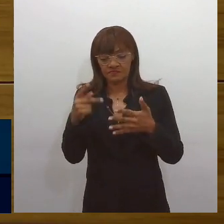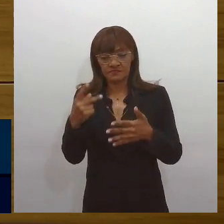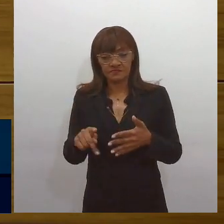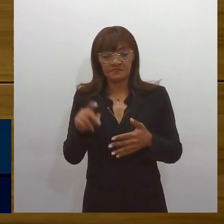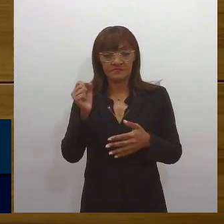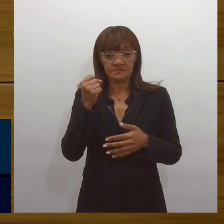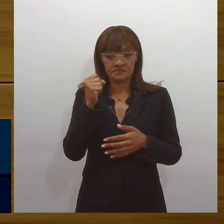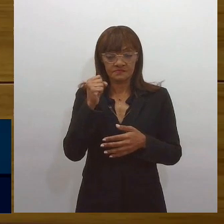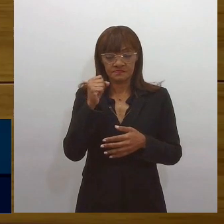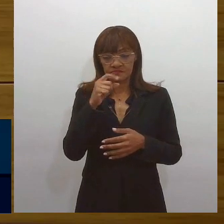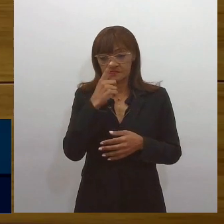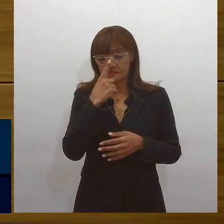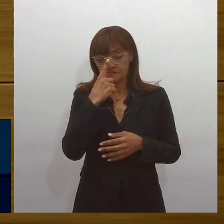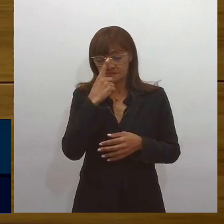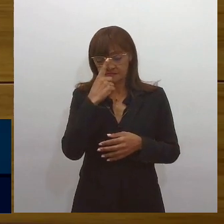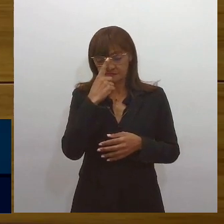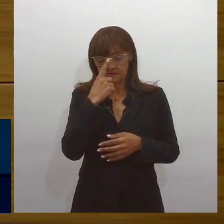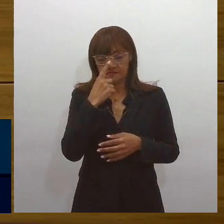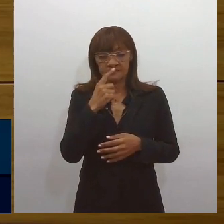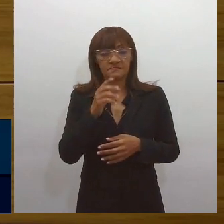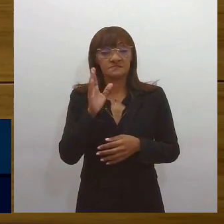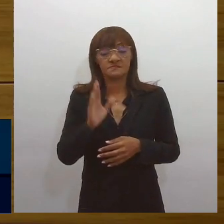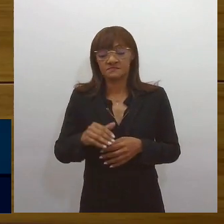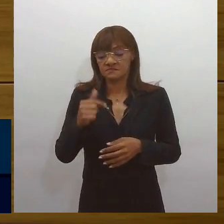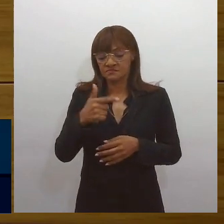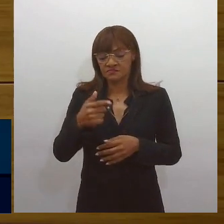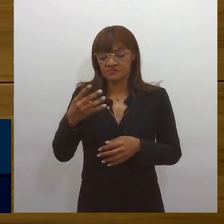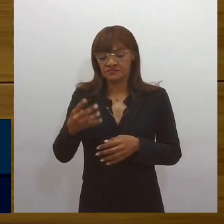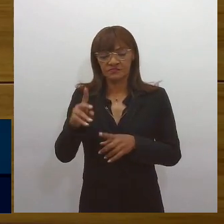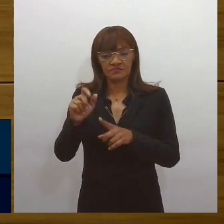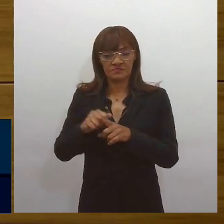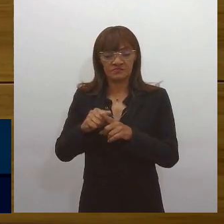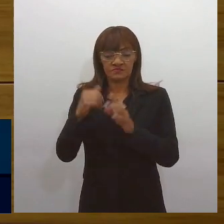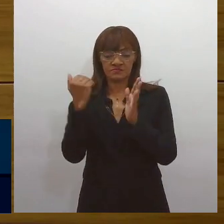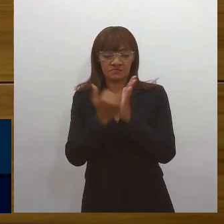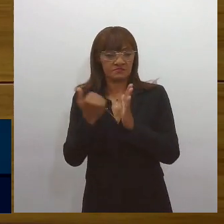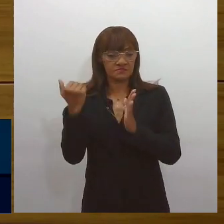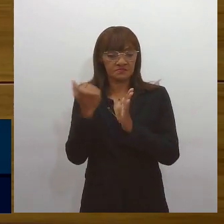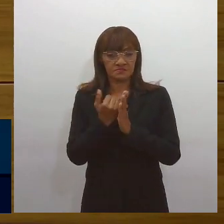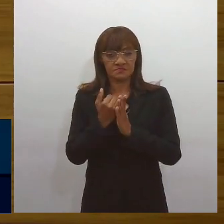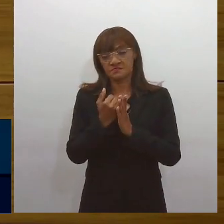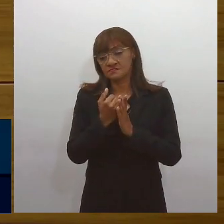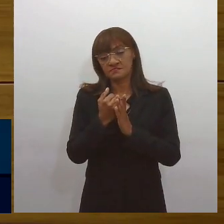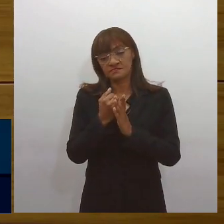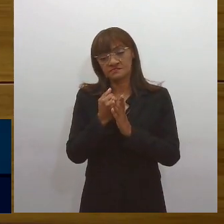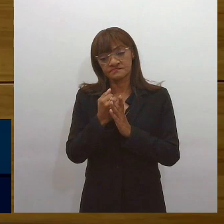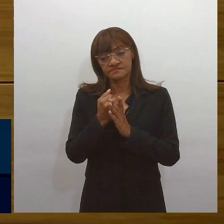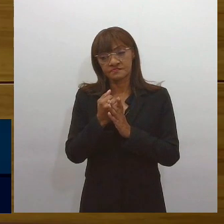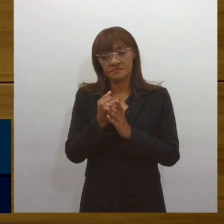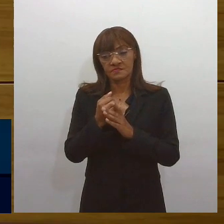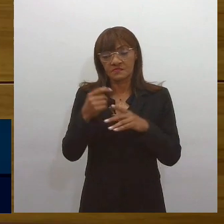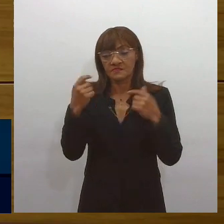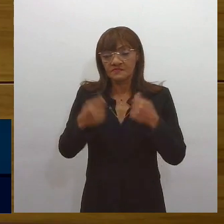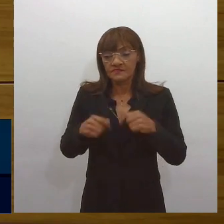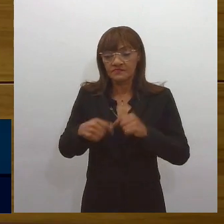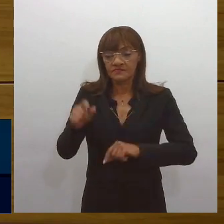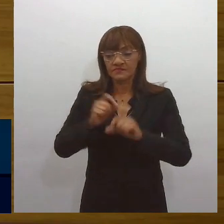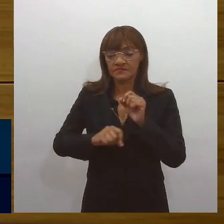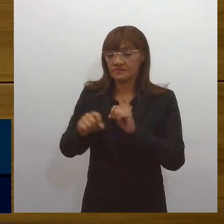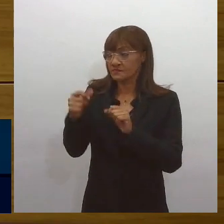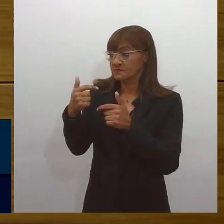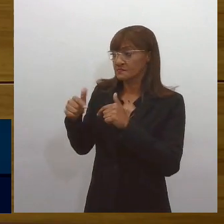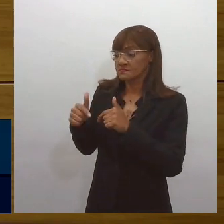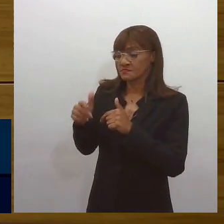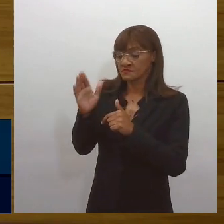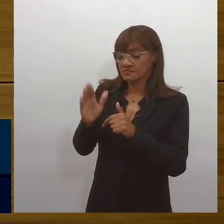24 meses Então a gente vai precisar ter uma ação muito incisiva nos próximos meses para que a gente chegue ao final do ano pelo